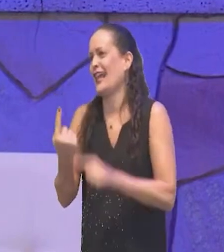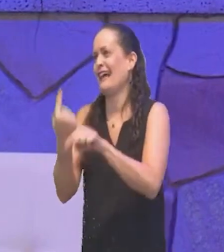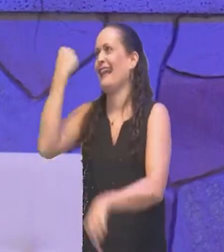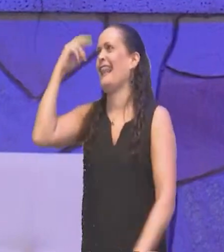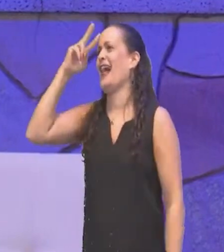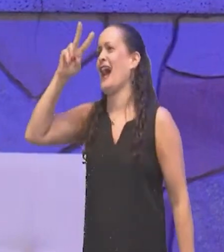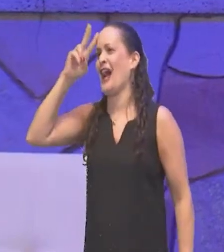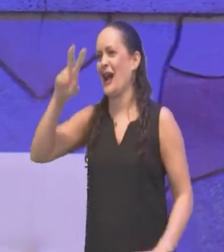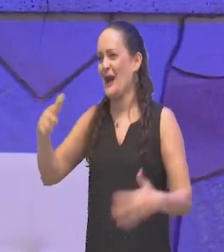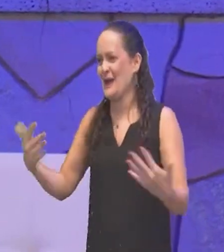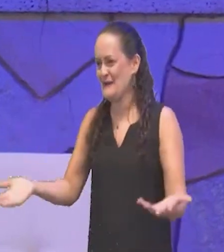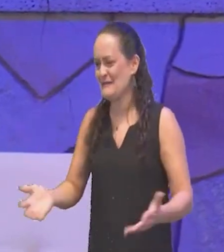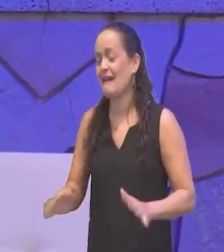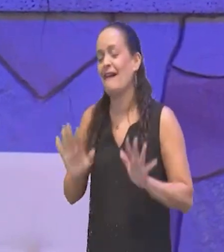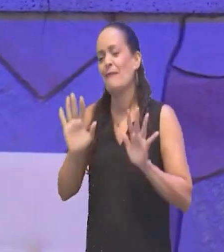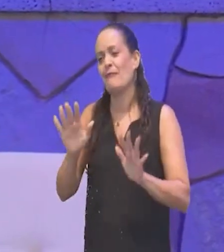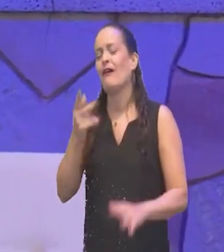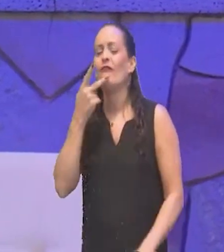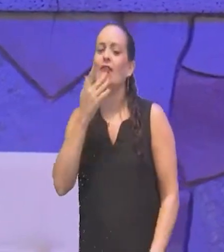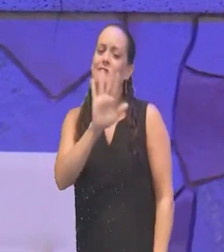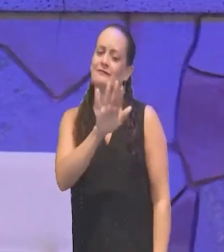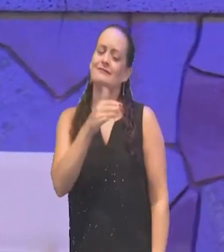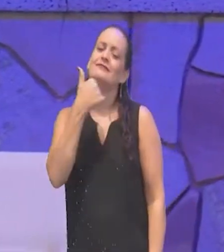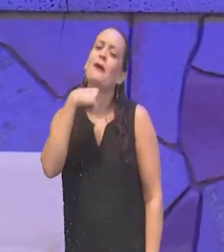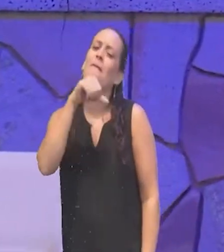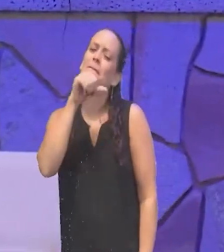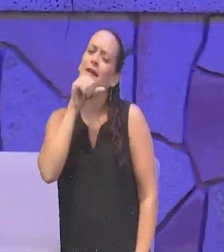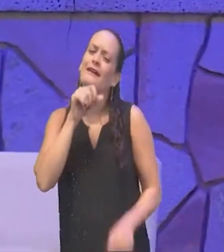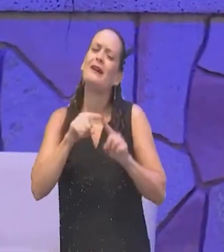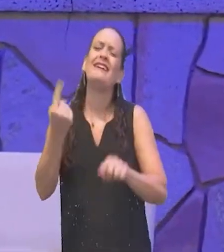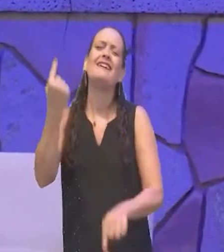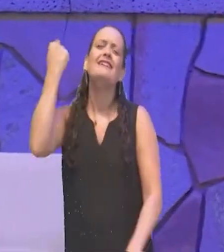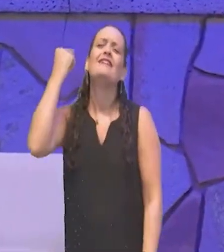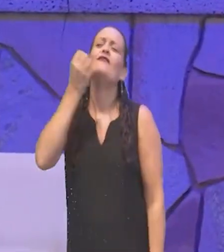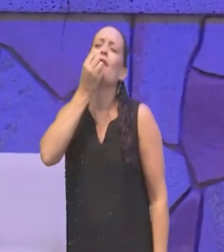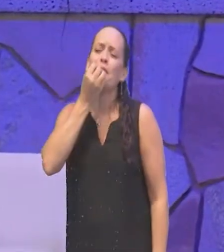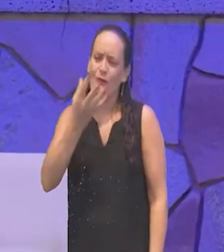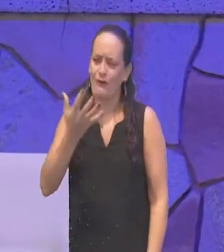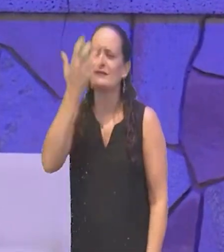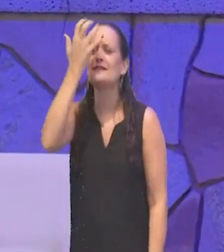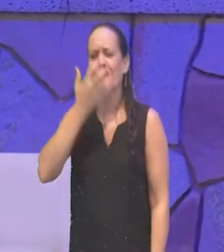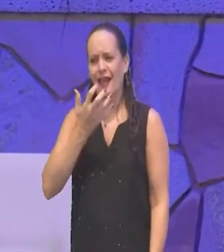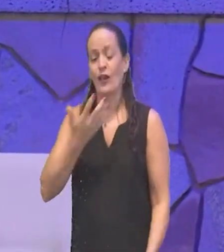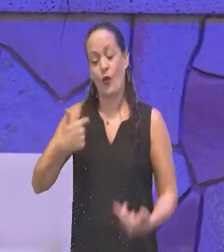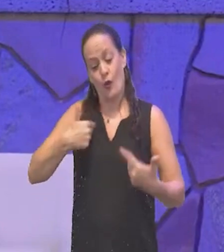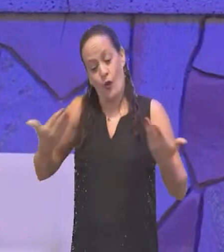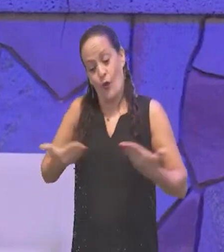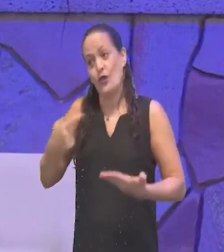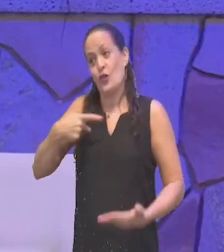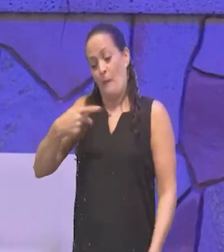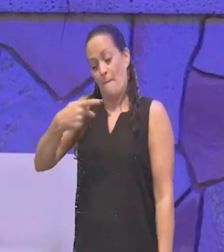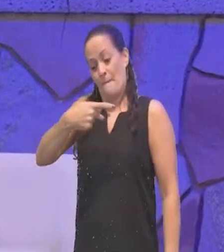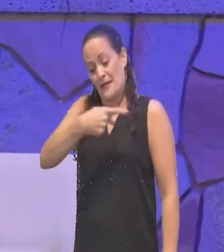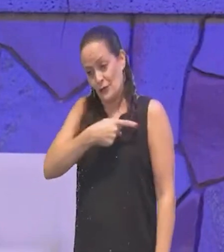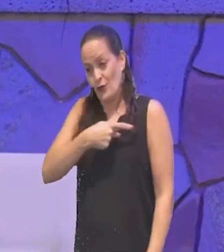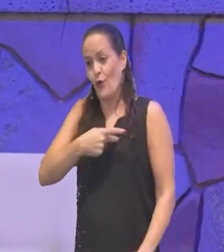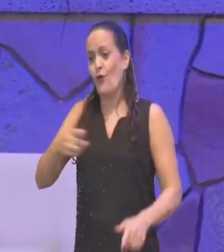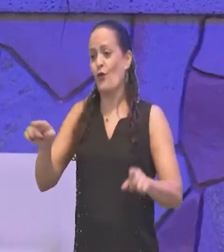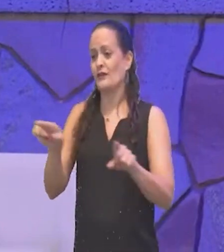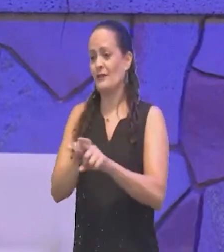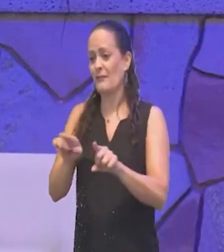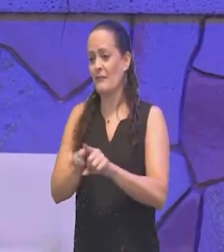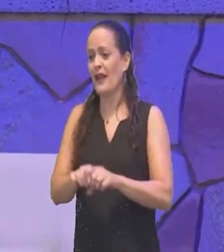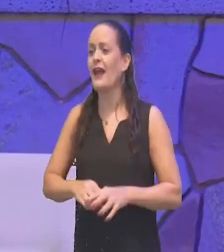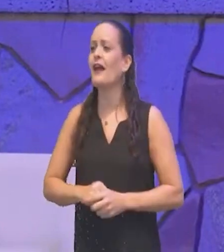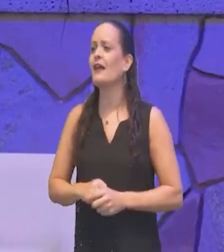Mas pude dizer para ela, mãe, valeu a pena aqueles cultos domésticos, olha só, eu virei pastor, teu outro filho aí também está estudando para ser